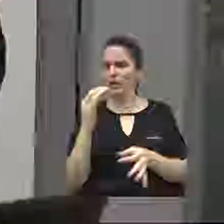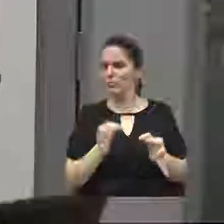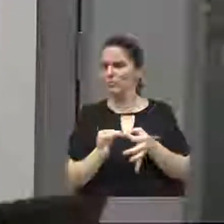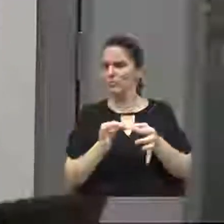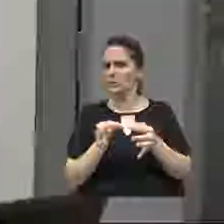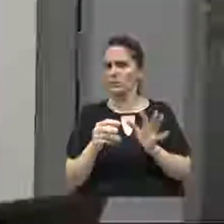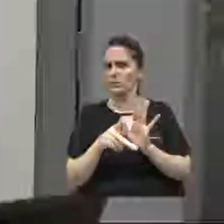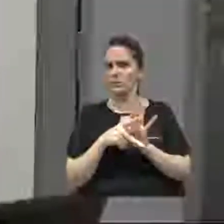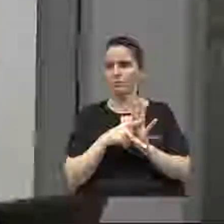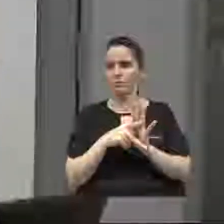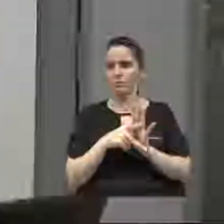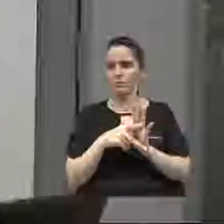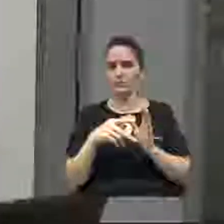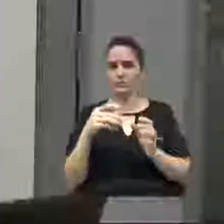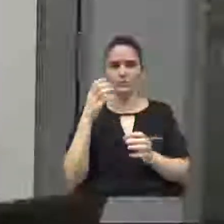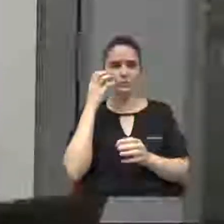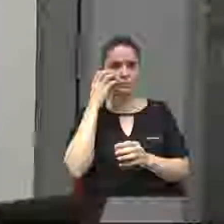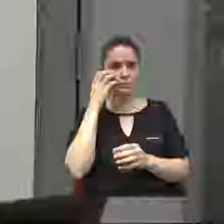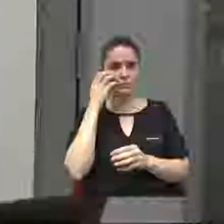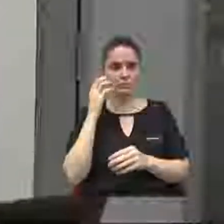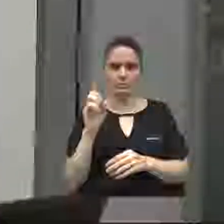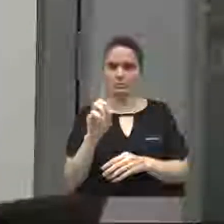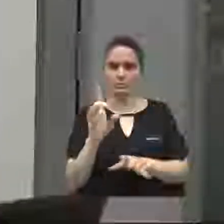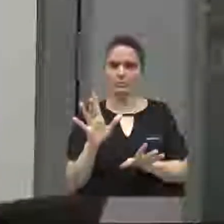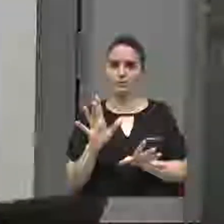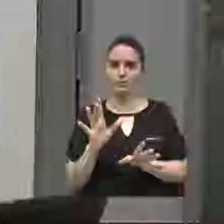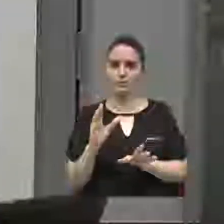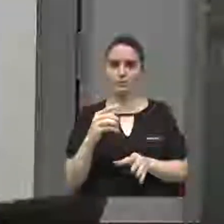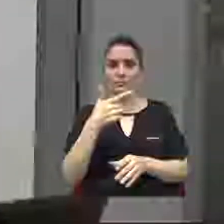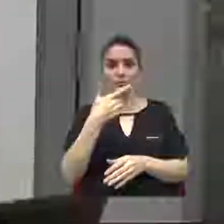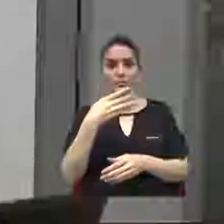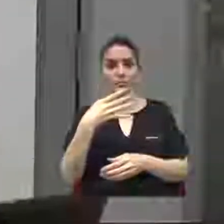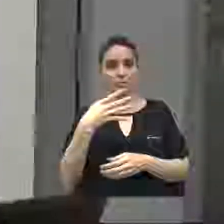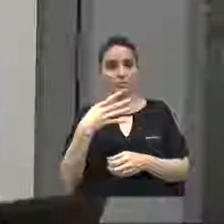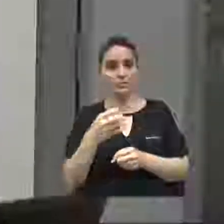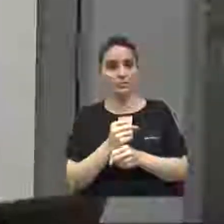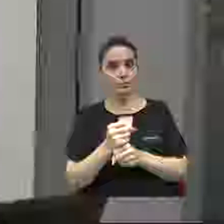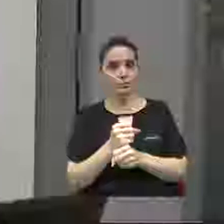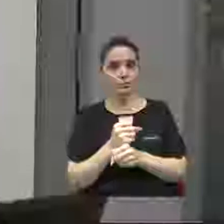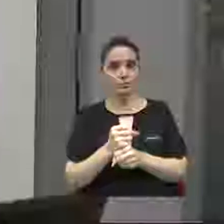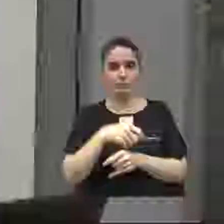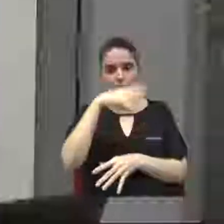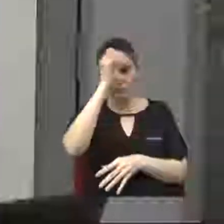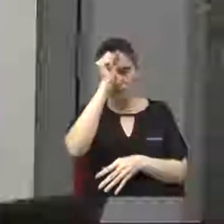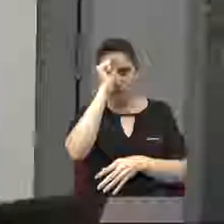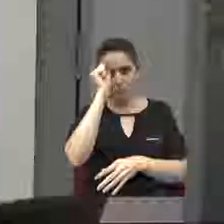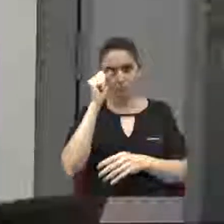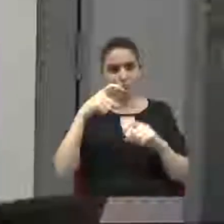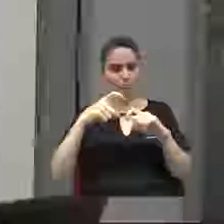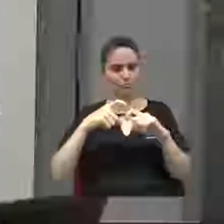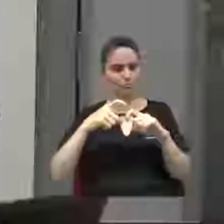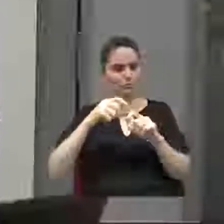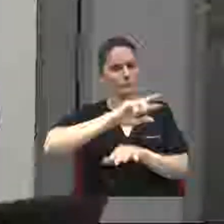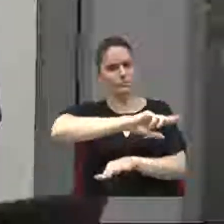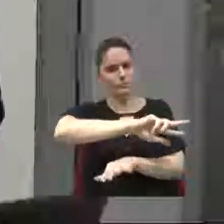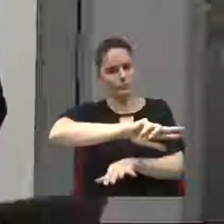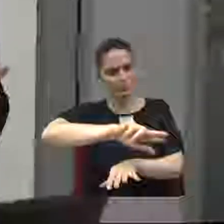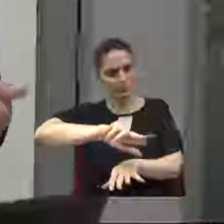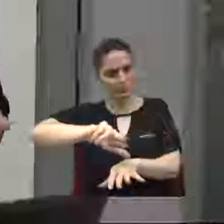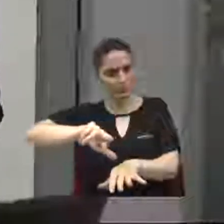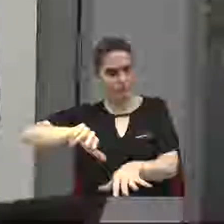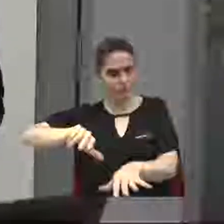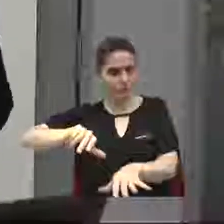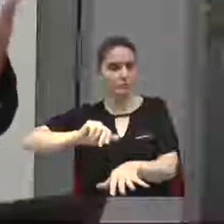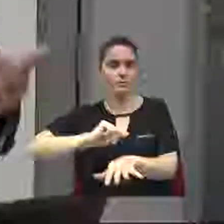é embasado em aprendizados nesses 24 anos, embasados em orientação de médicos com expressividade